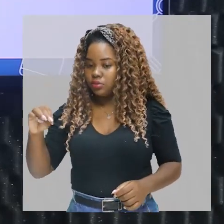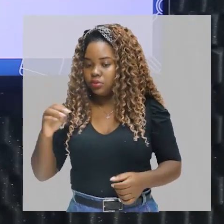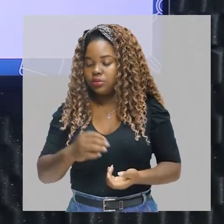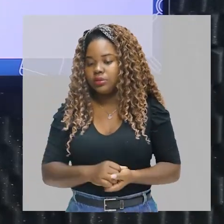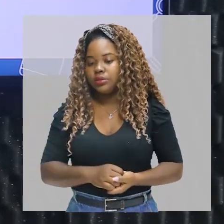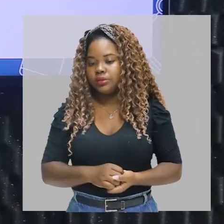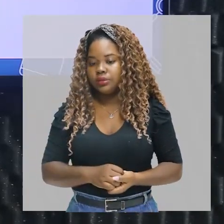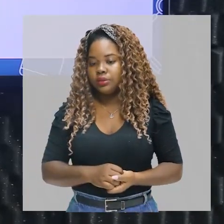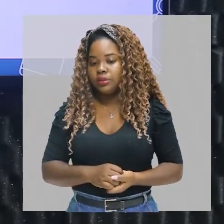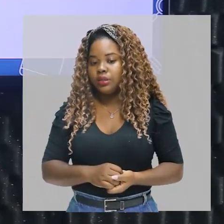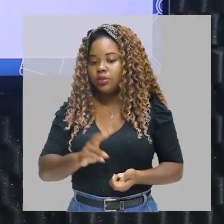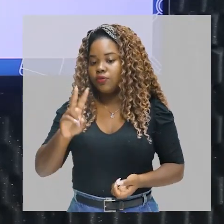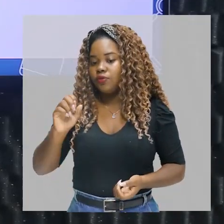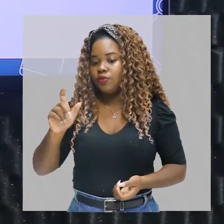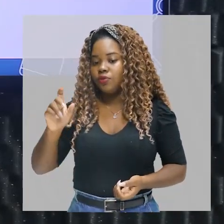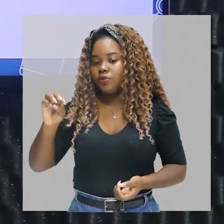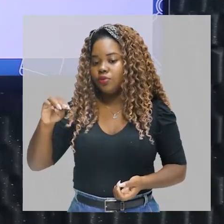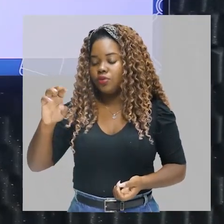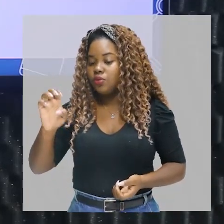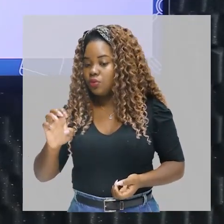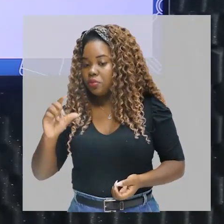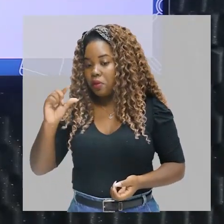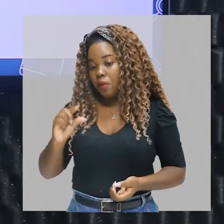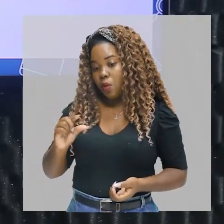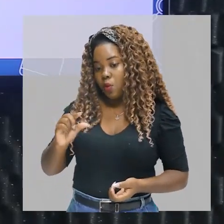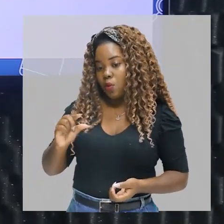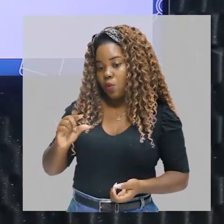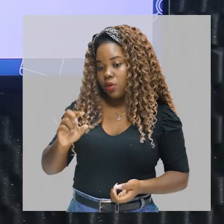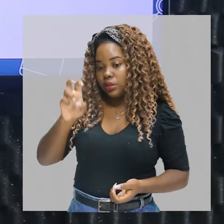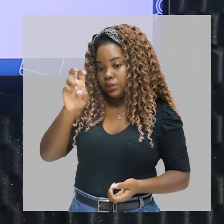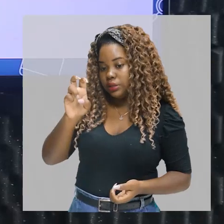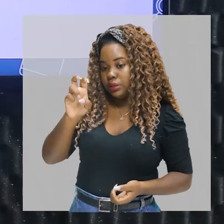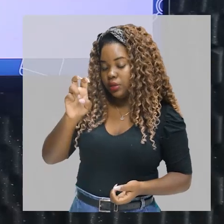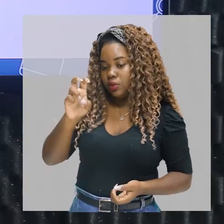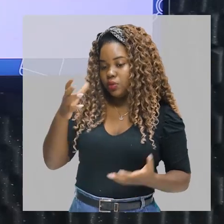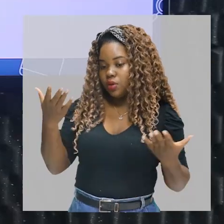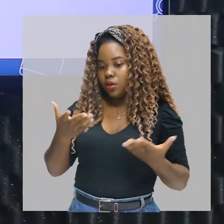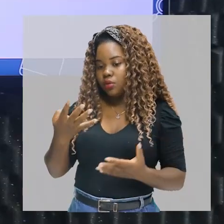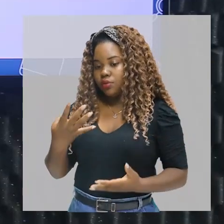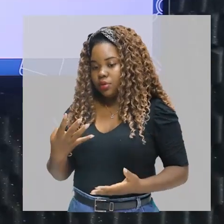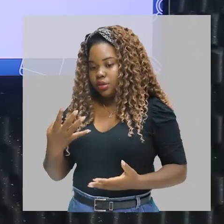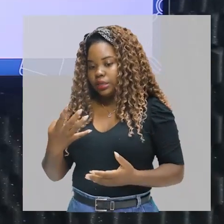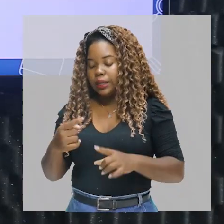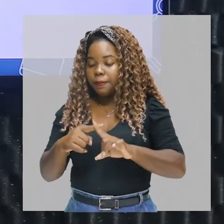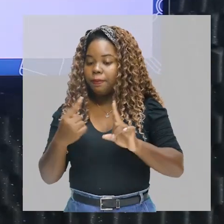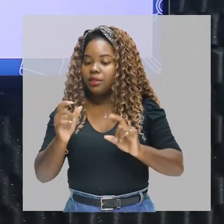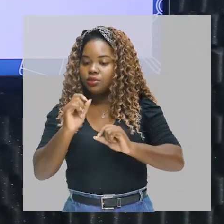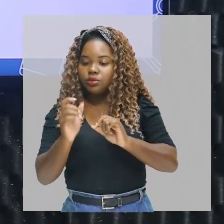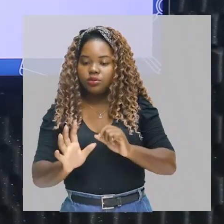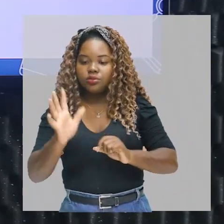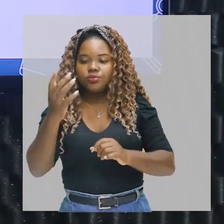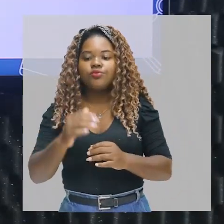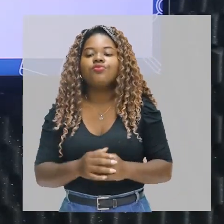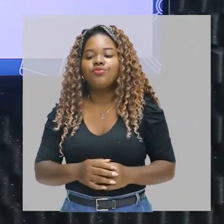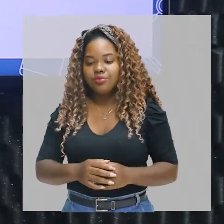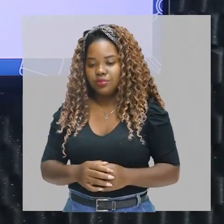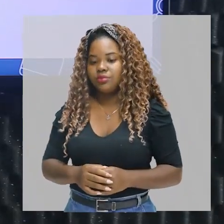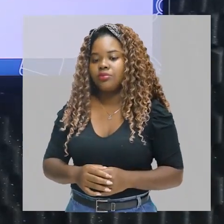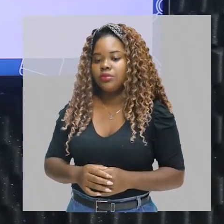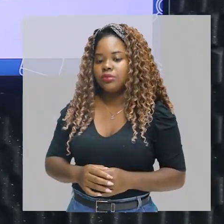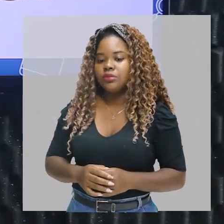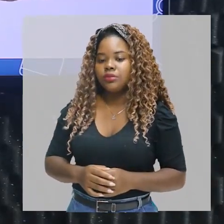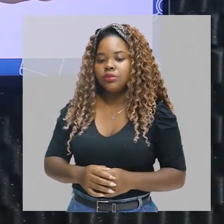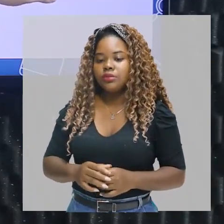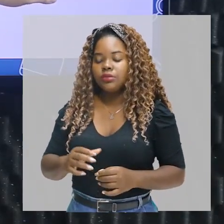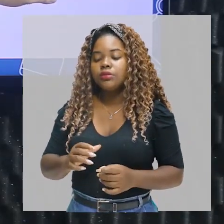eu não baixei o volume, né? Que era de 5, foi para 4. Mas o que aconteceu? Eu aumentei